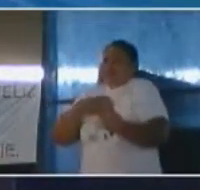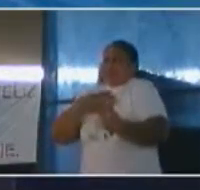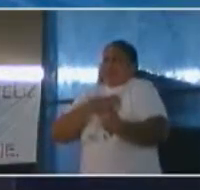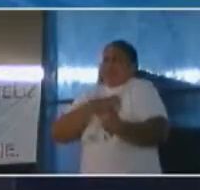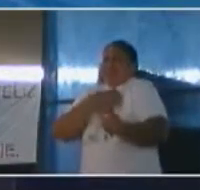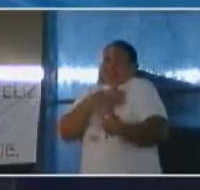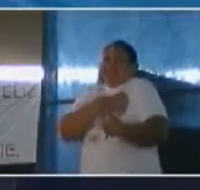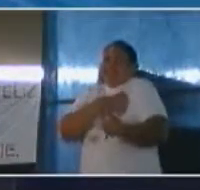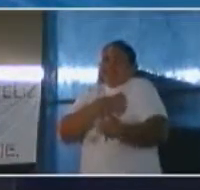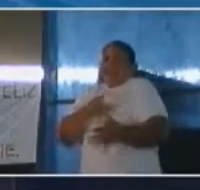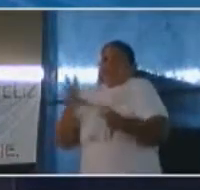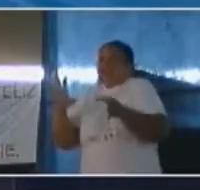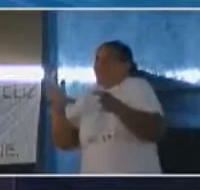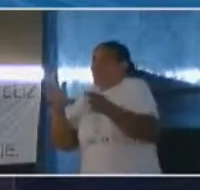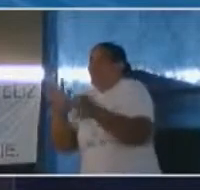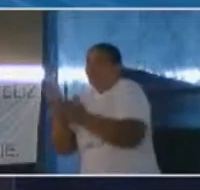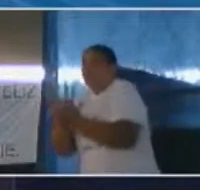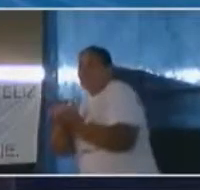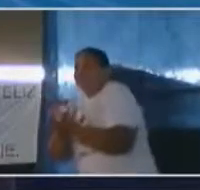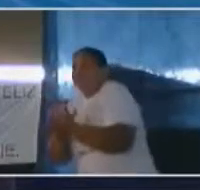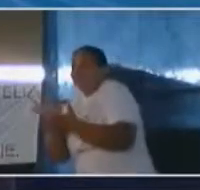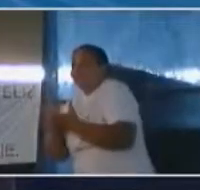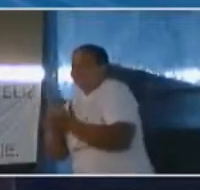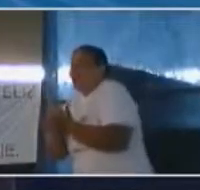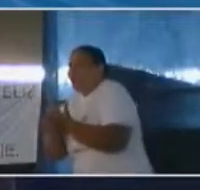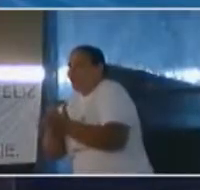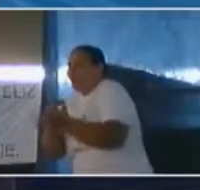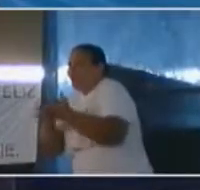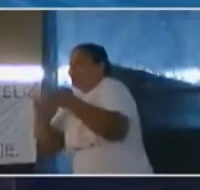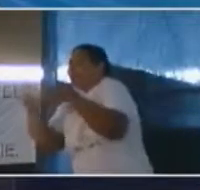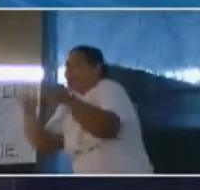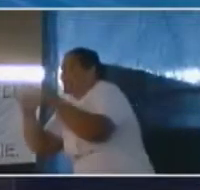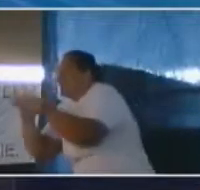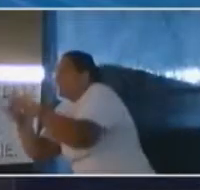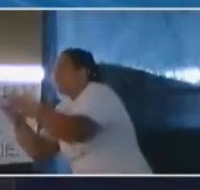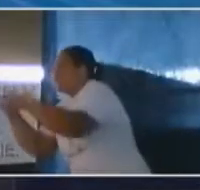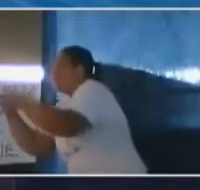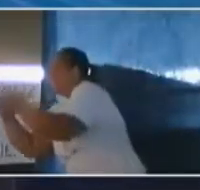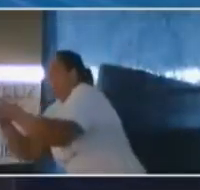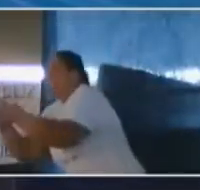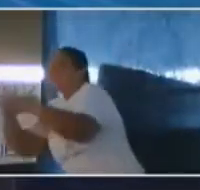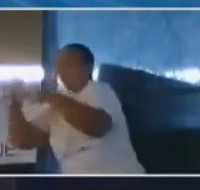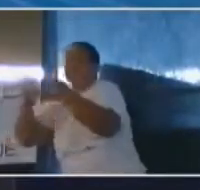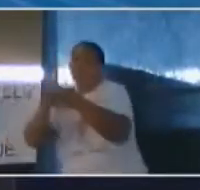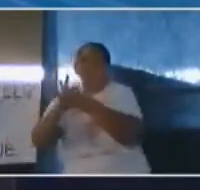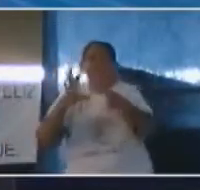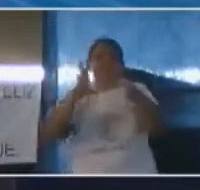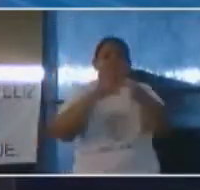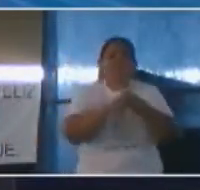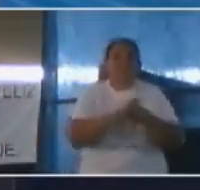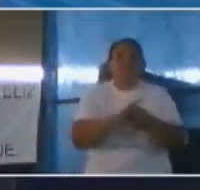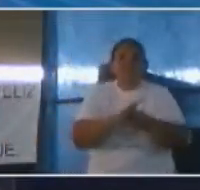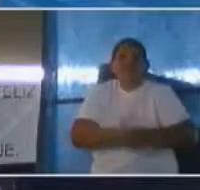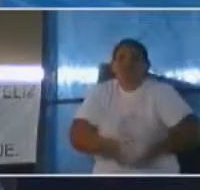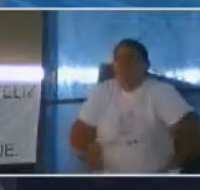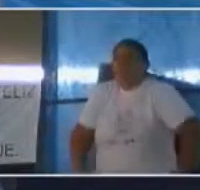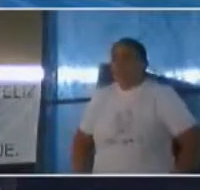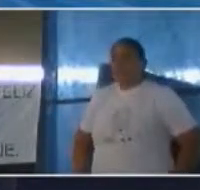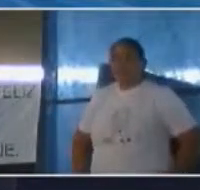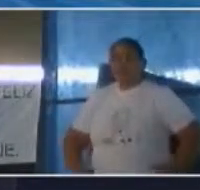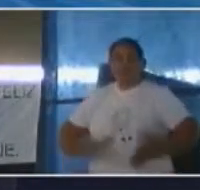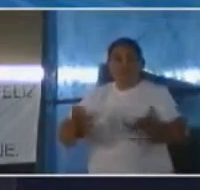ligação. Nós trabalhamos cada vez mais para comprar produtos que têm o objetivo